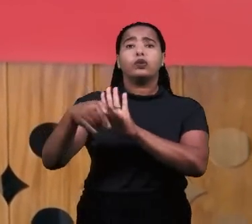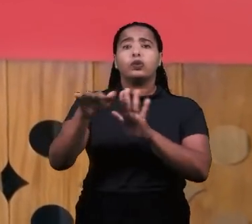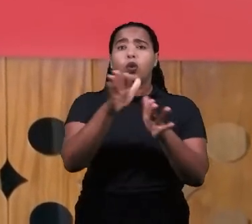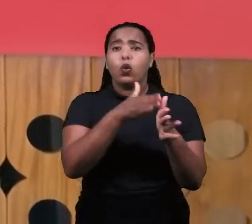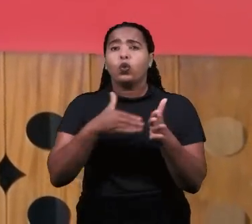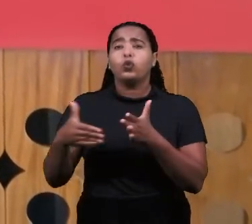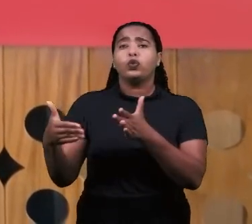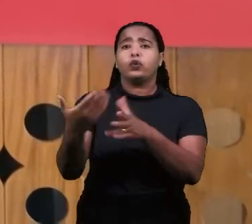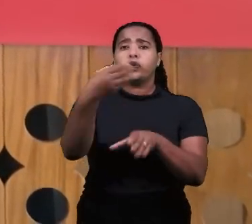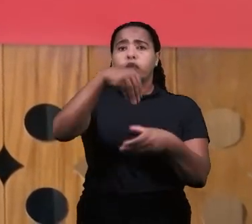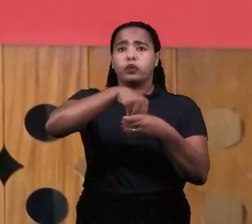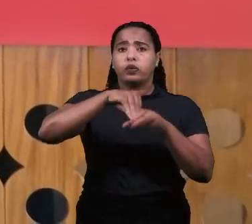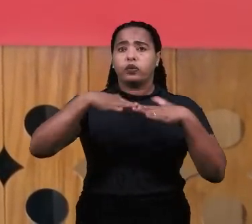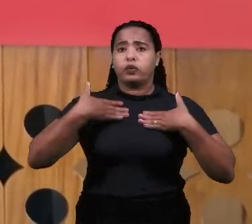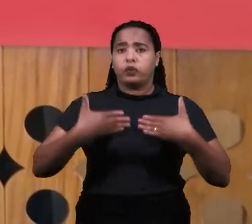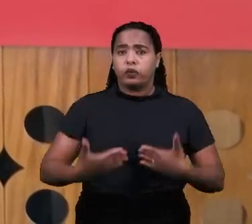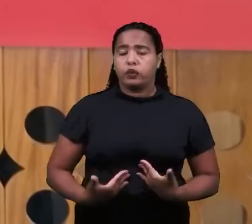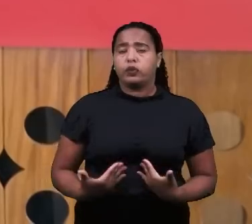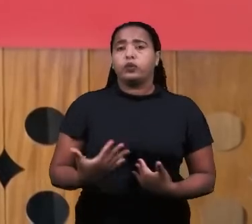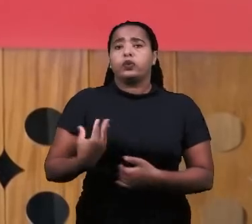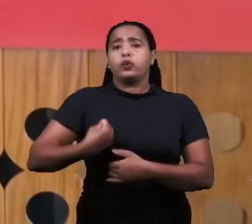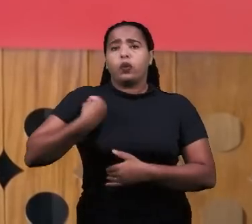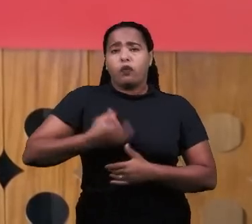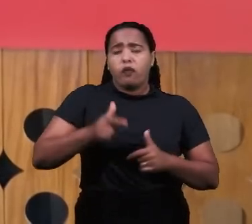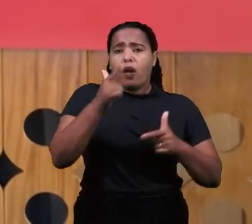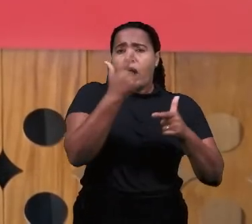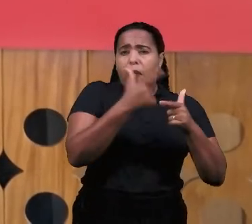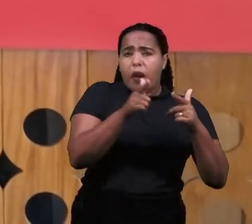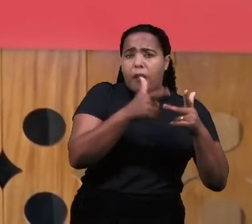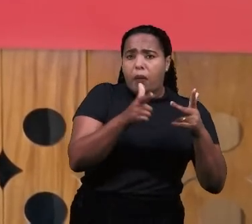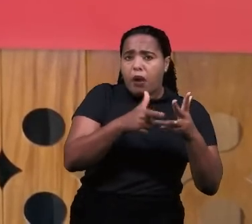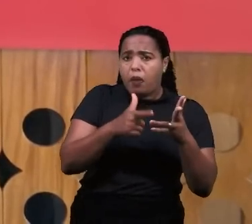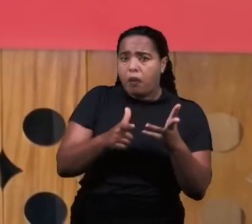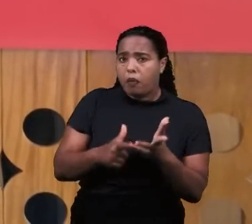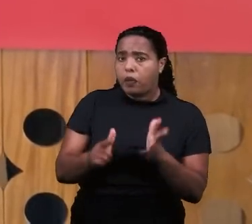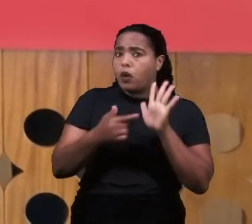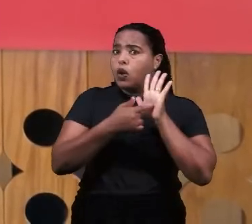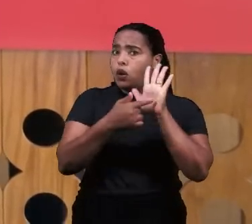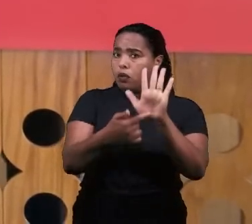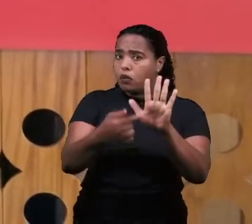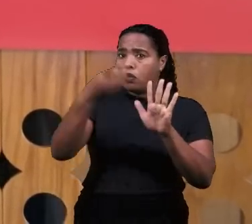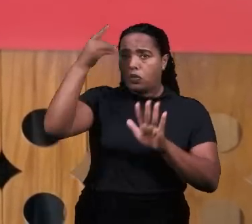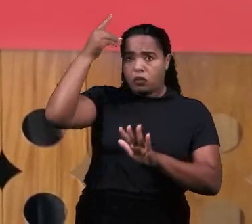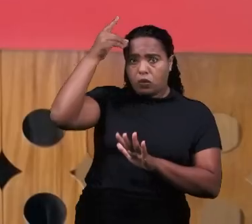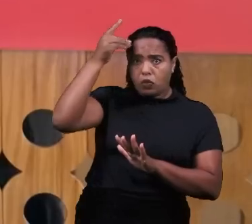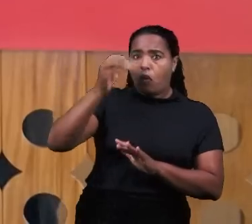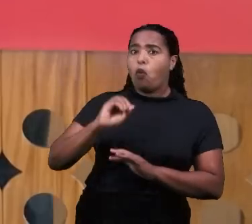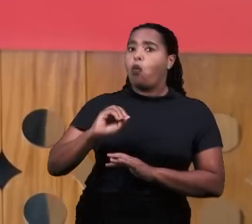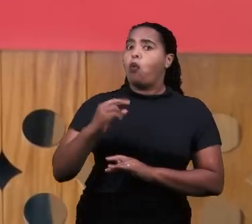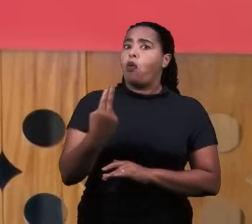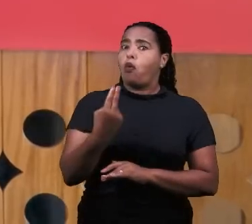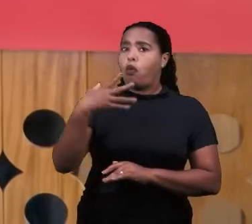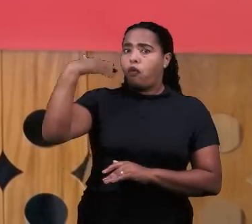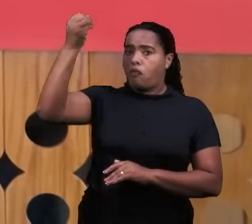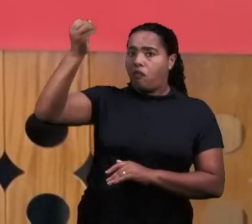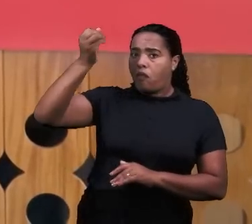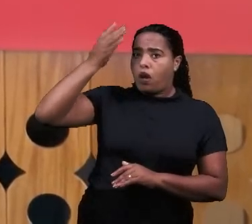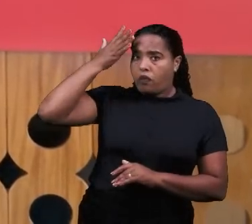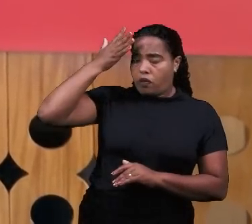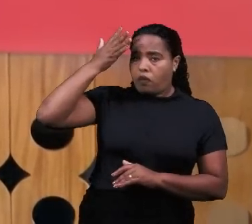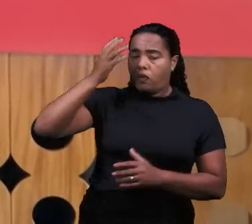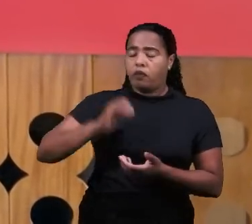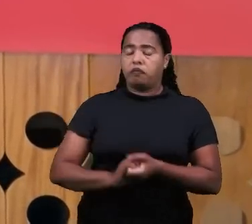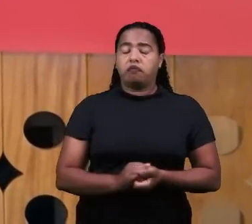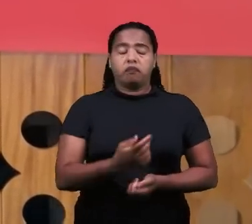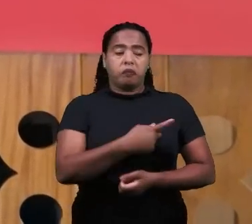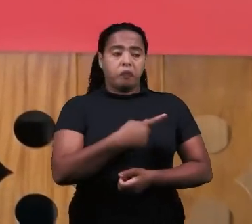no corpo, que estão vivendo este problema que foi mostrado na visão ou na revelação. Pastor